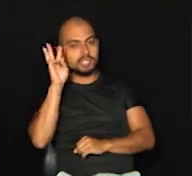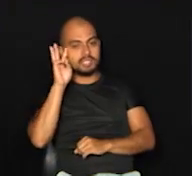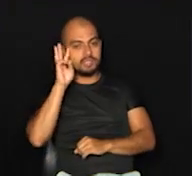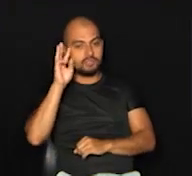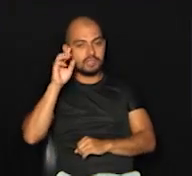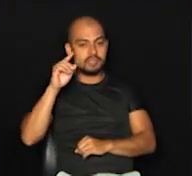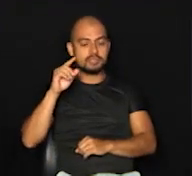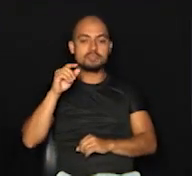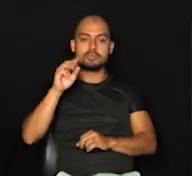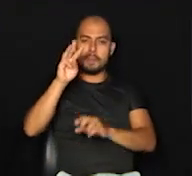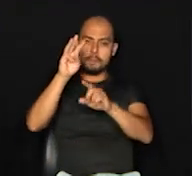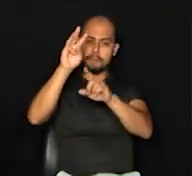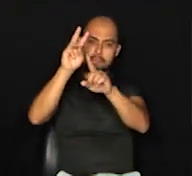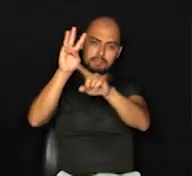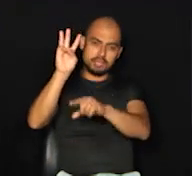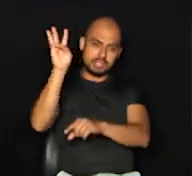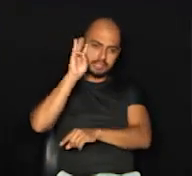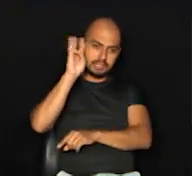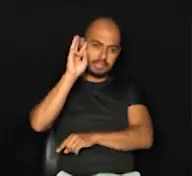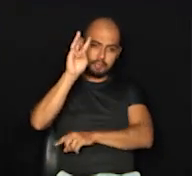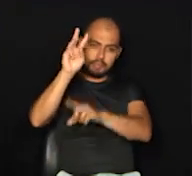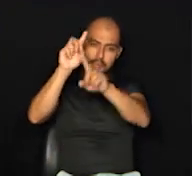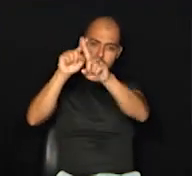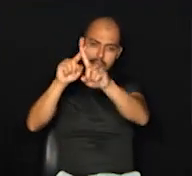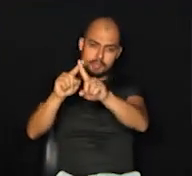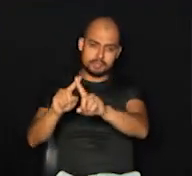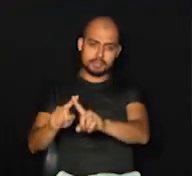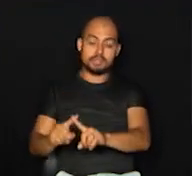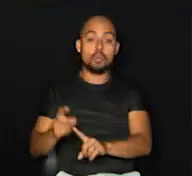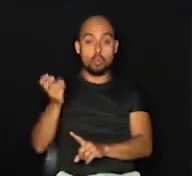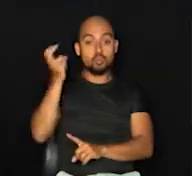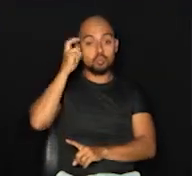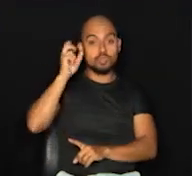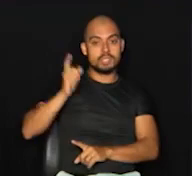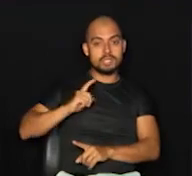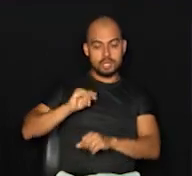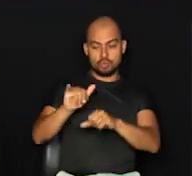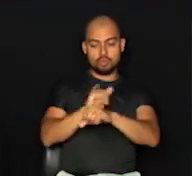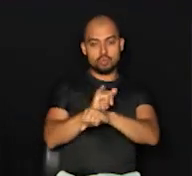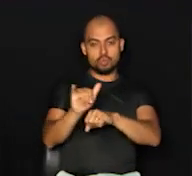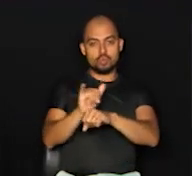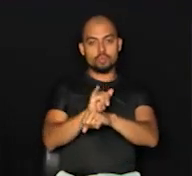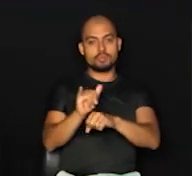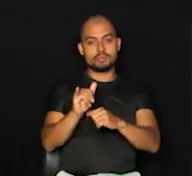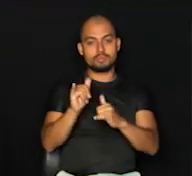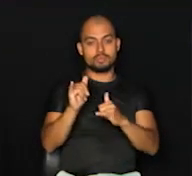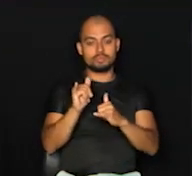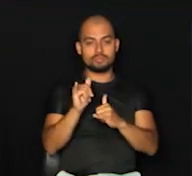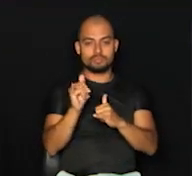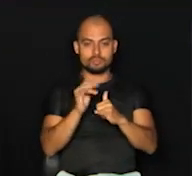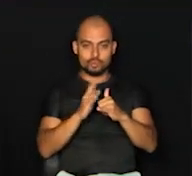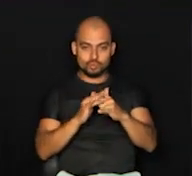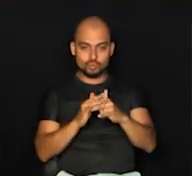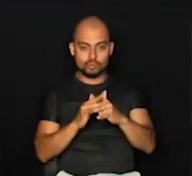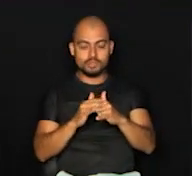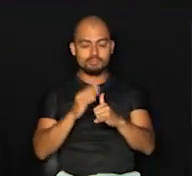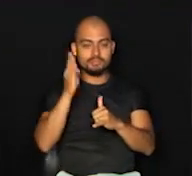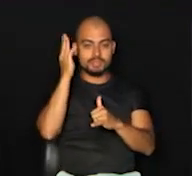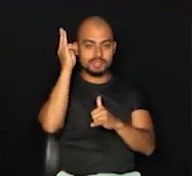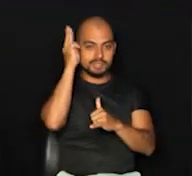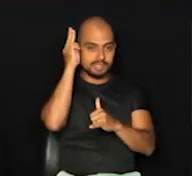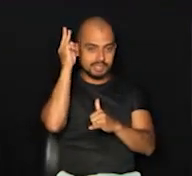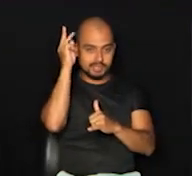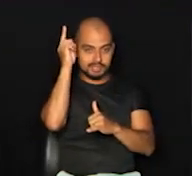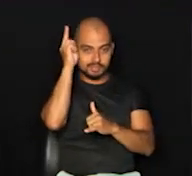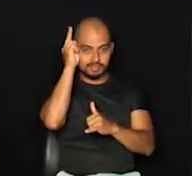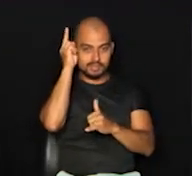gente tem cultura também aqui, ó, balançando no YouTube, nas redes sociais do Sesc Campinas. Hoje